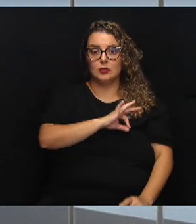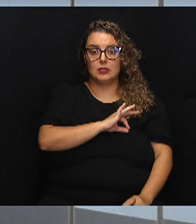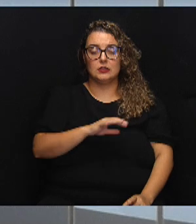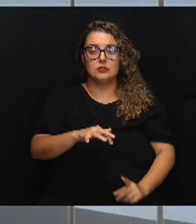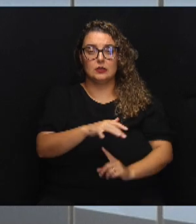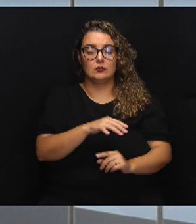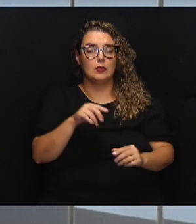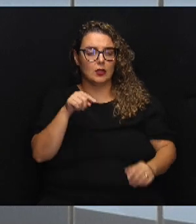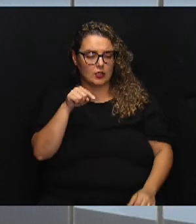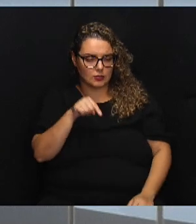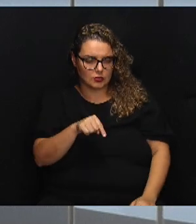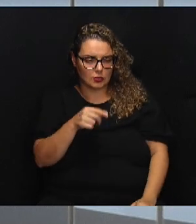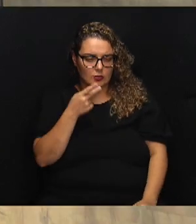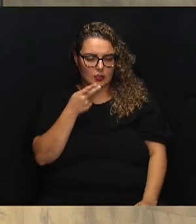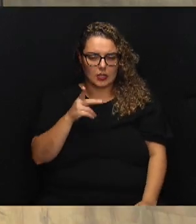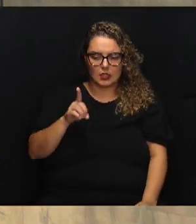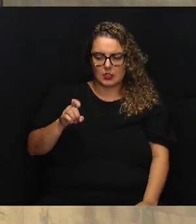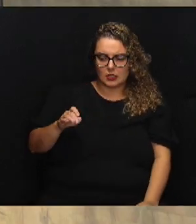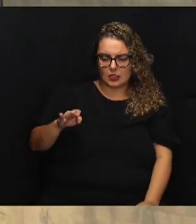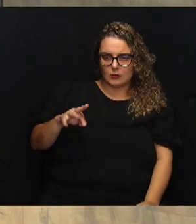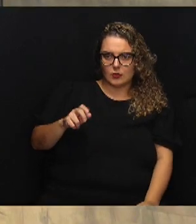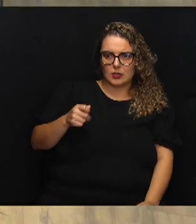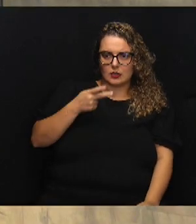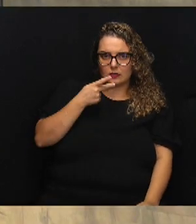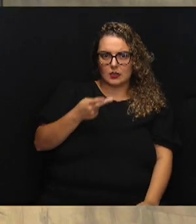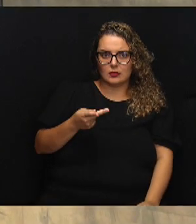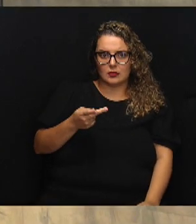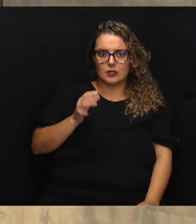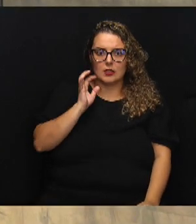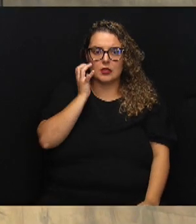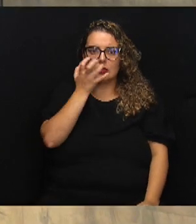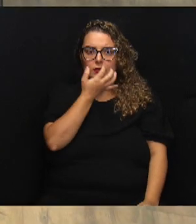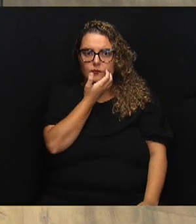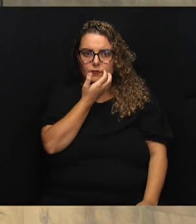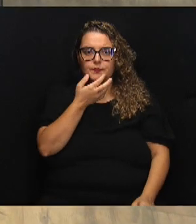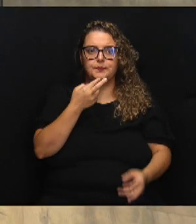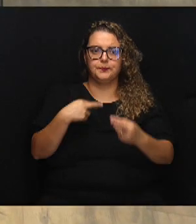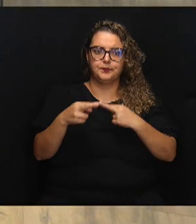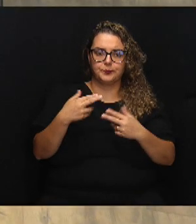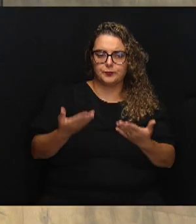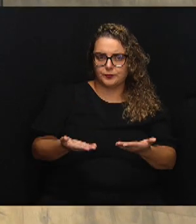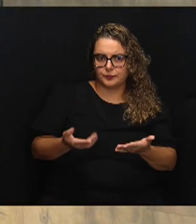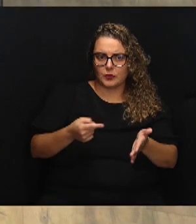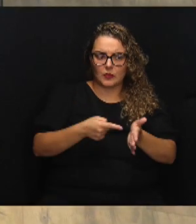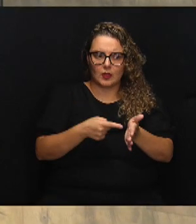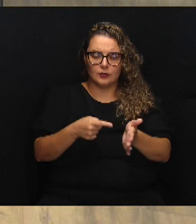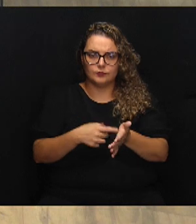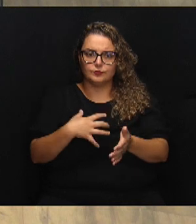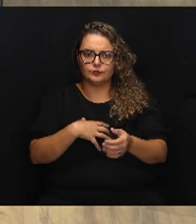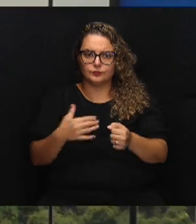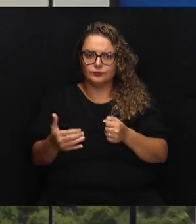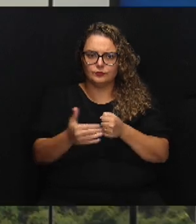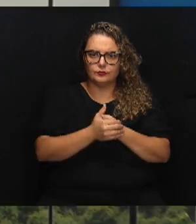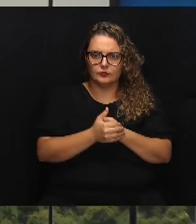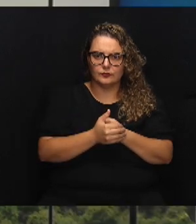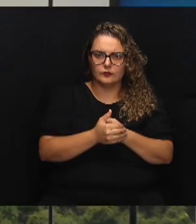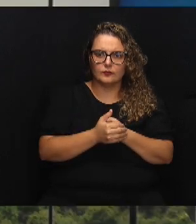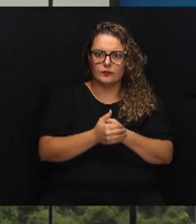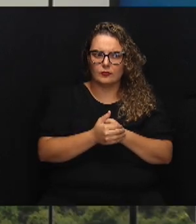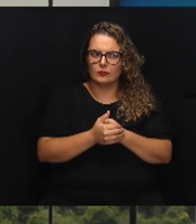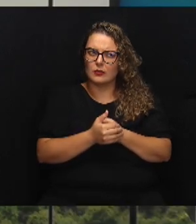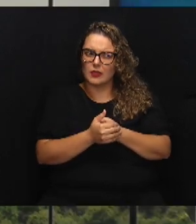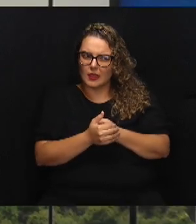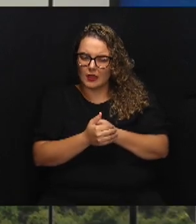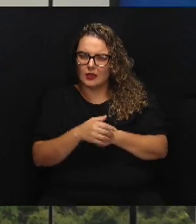Sobre isso que a Débora citou agora, Permínio e Herbert, nessa questão de fazer a denúncia de forma anônima, ainda hoje,